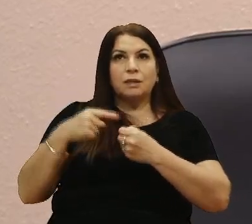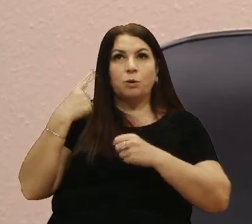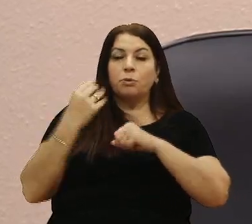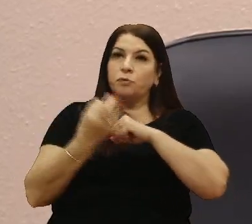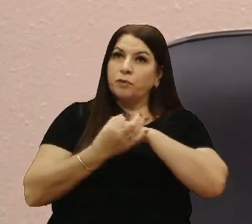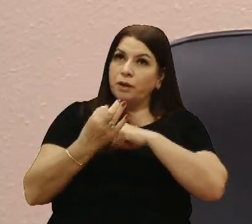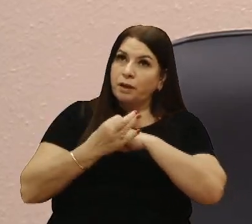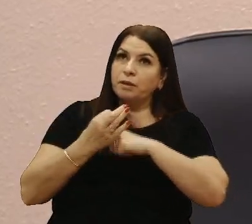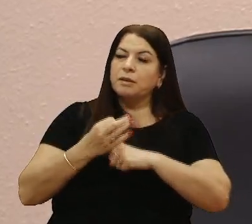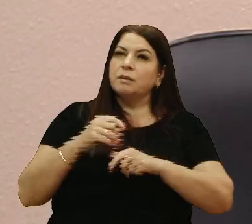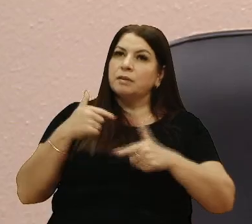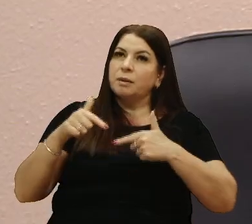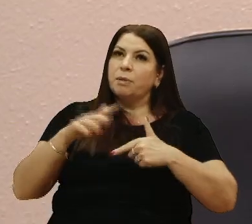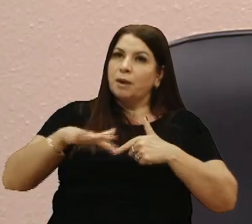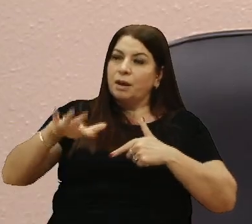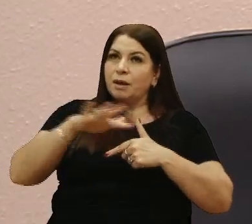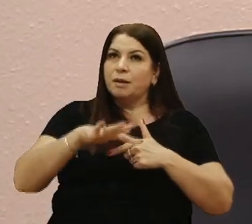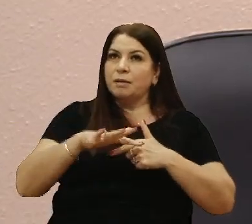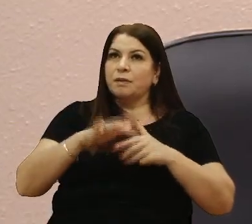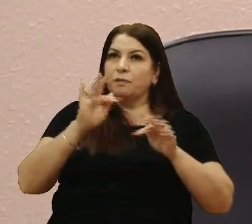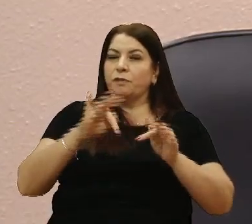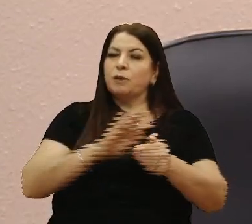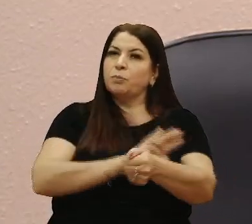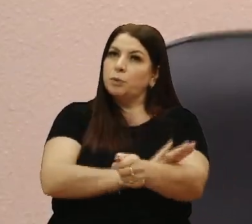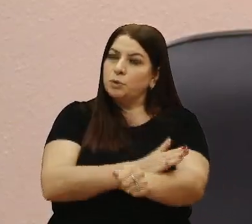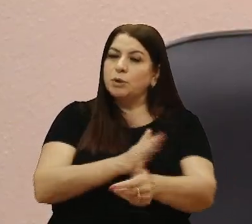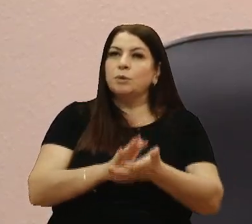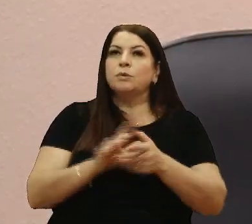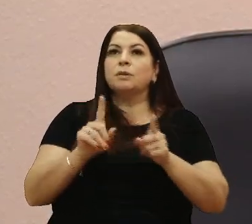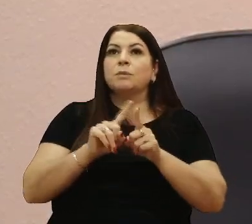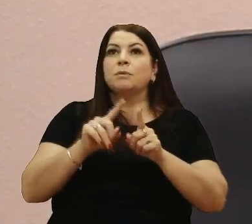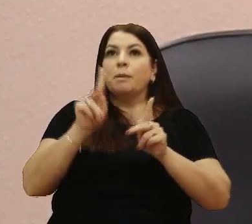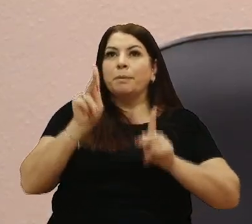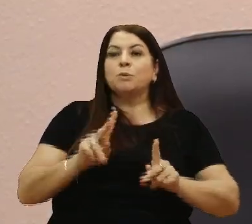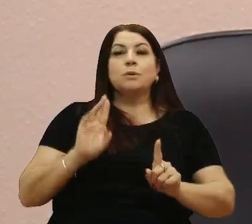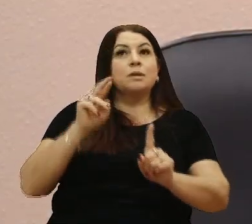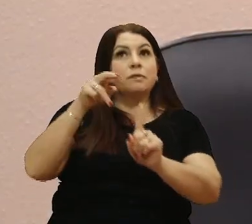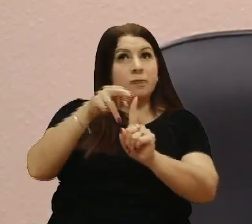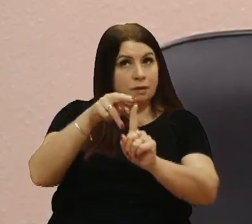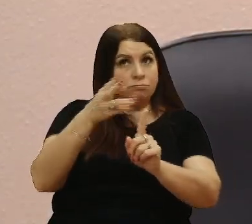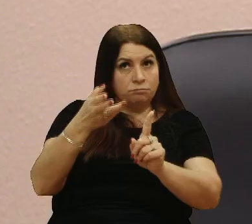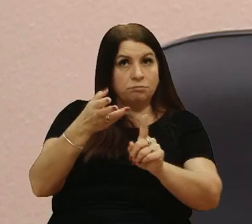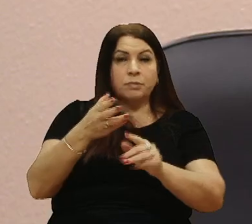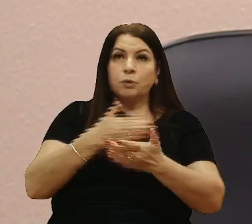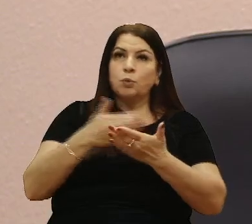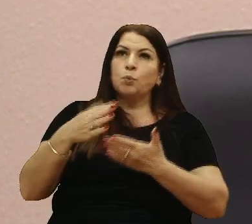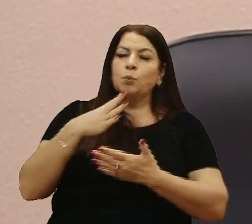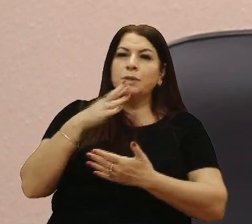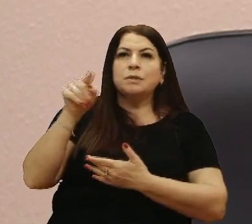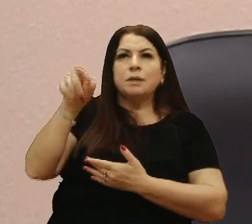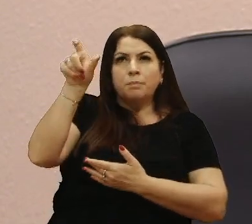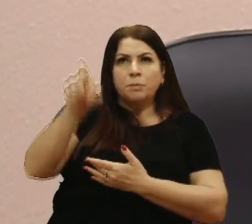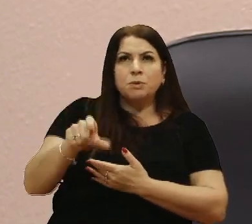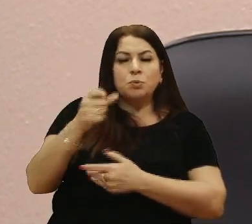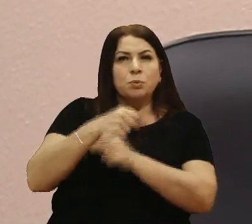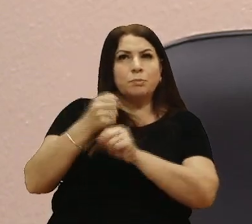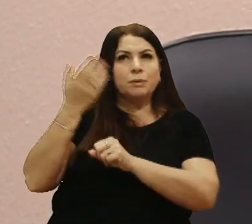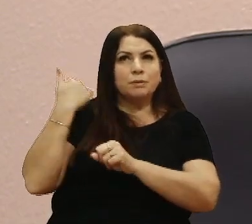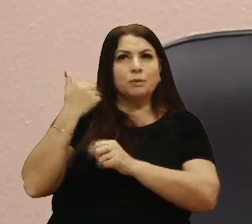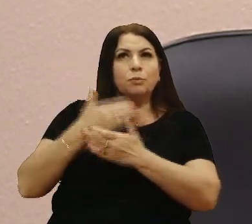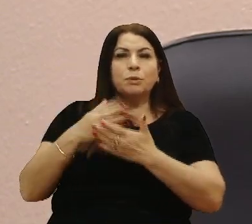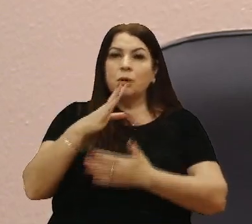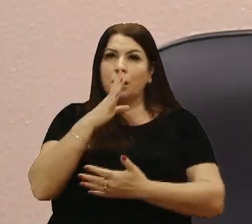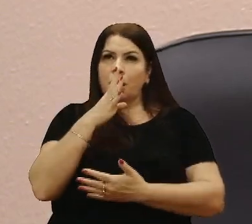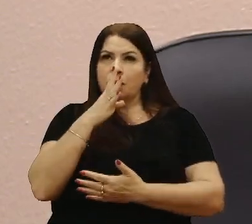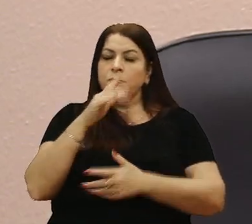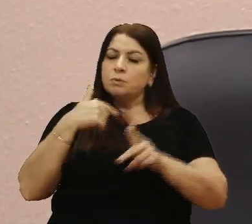advogada que atua na área da antidiscriminação. Então, uma pessoa referência que, desde que eu conheci ela no ano passado, passei a admirar o